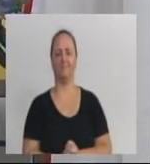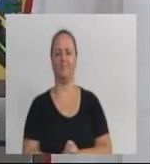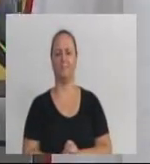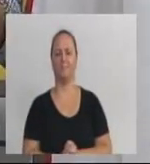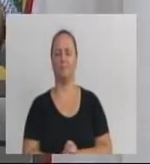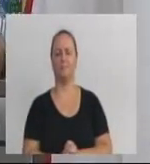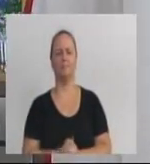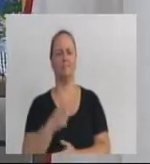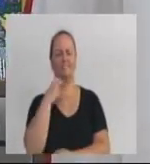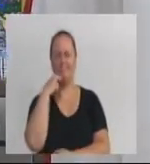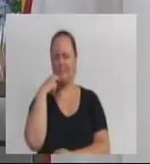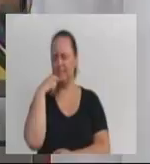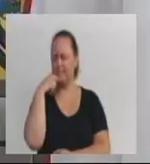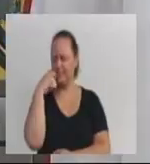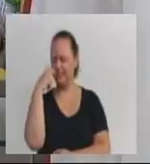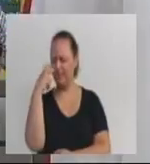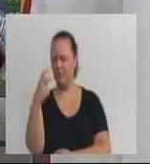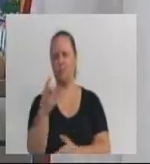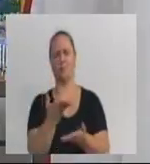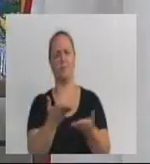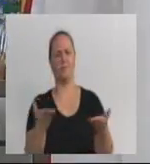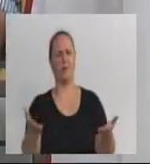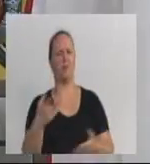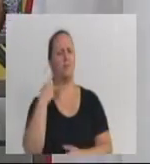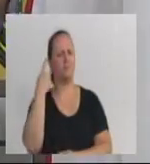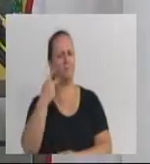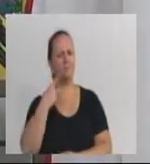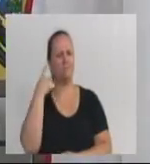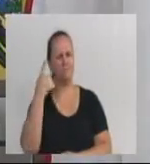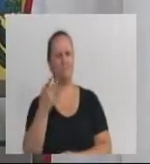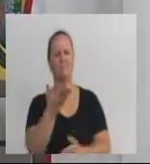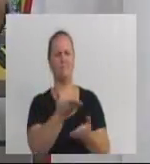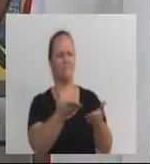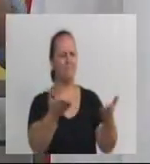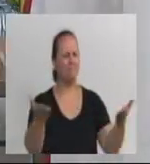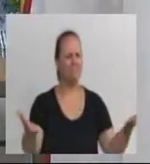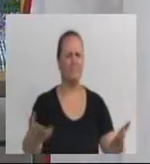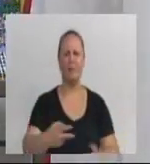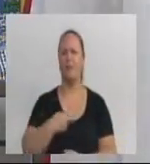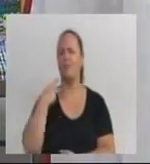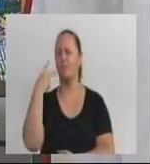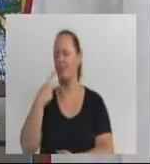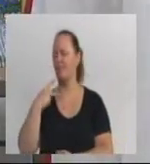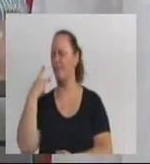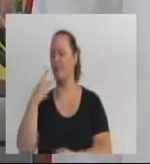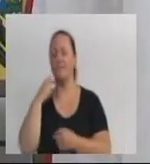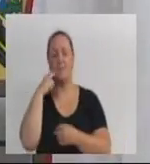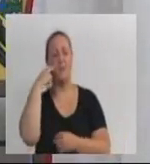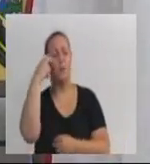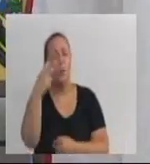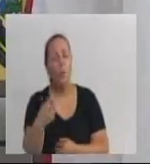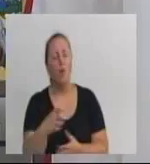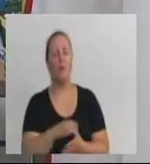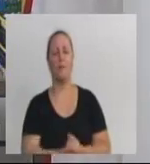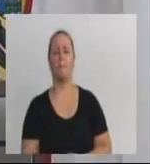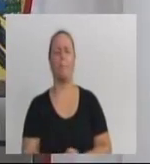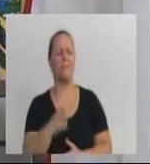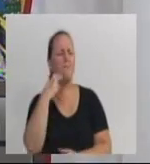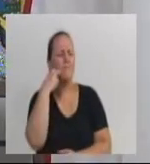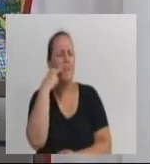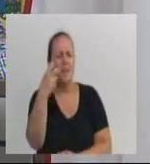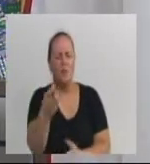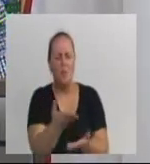Uma vergonha, senhores vereadores, uma vergonha. Vossa Excelência são uma vergonha para o Parlamento Municipal, uma vergonha para a cidade de